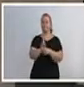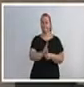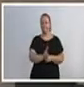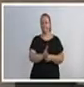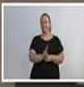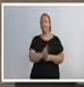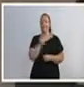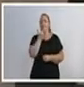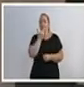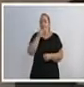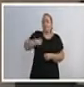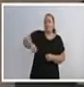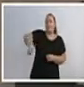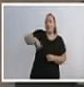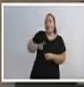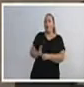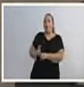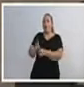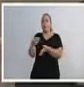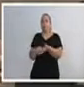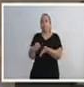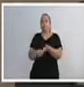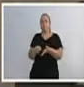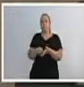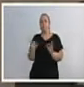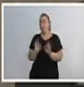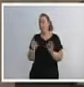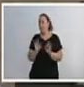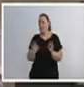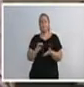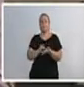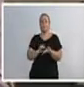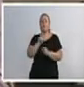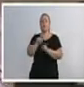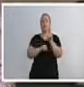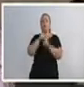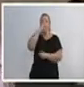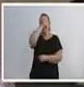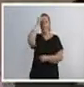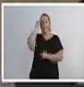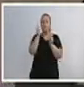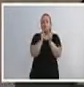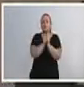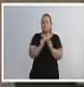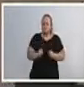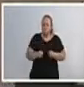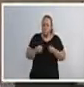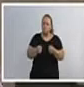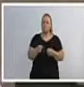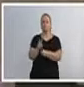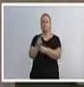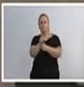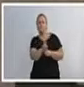não adianta também só nós aqui fiscalizar, cobrar, de determinado segmento. Acho que tem que o executivo também, nesse caso, tem que começar a fazer uma força-tarefa nesse sentido